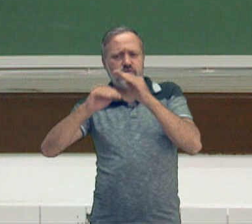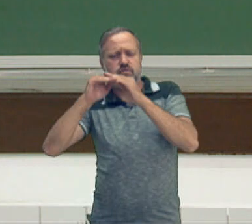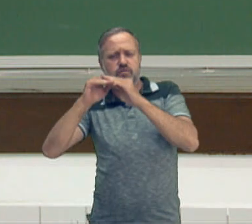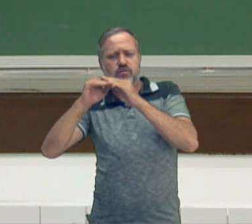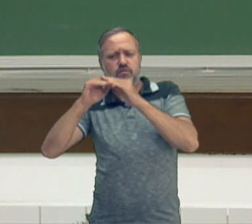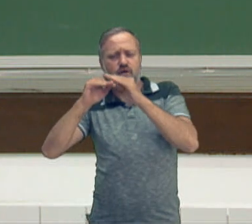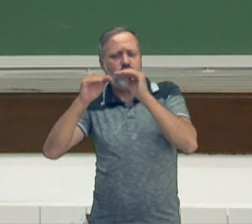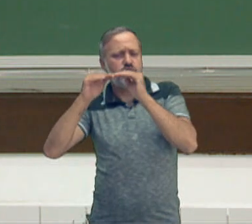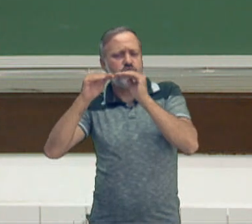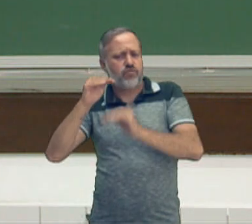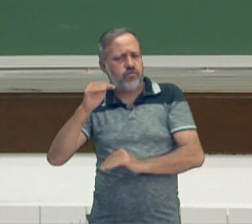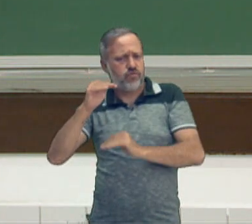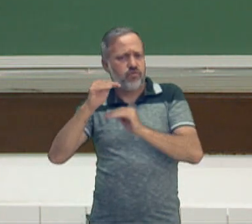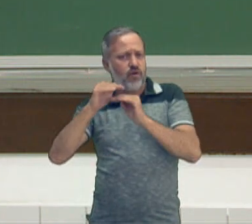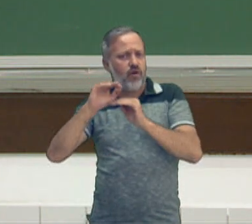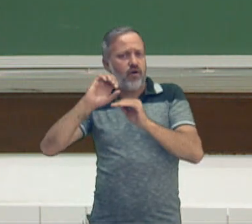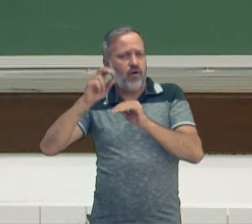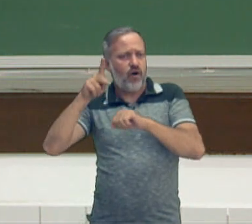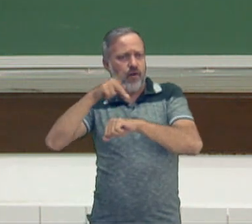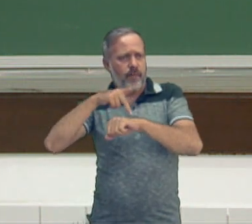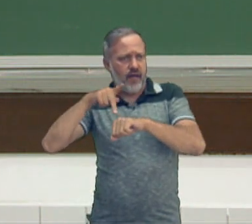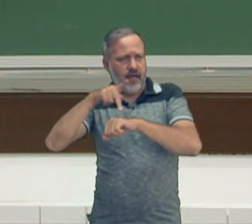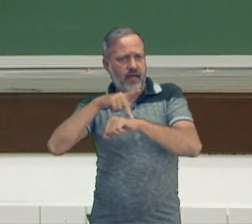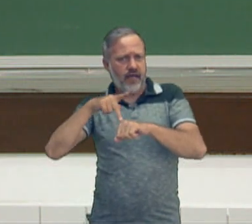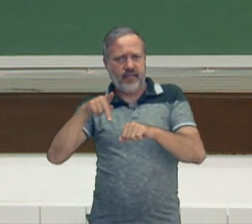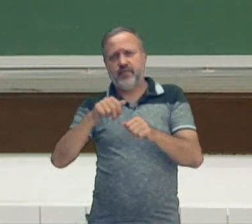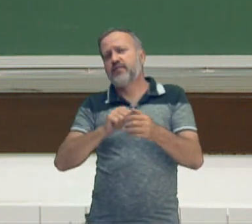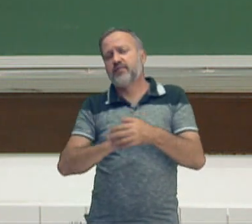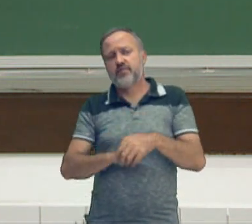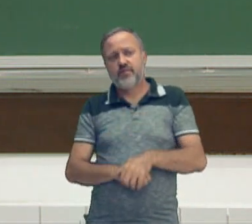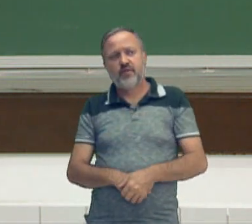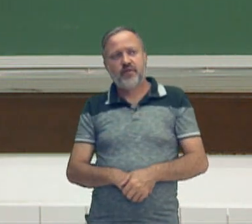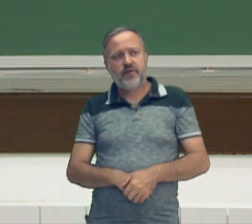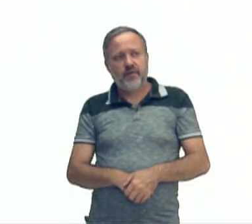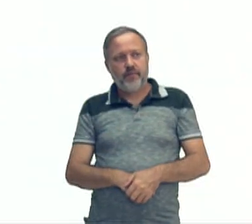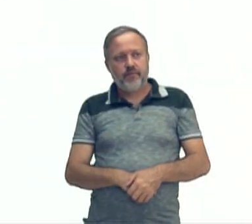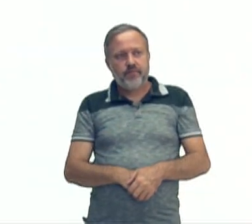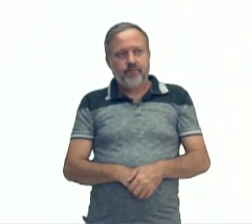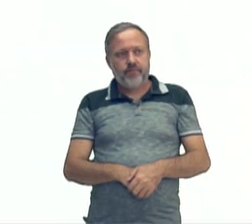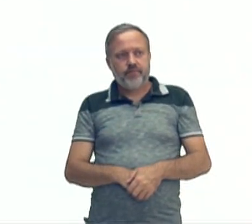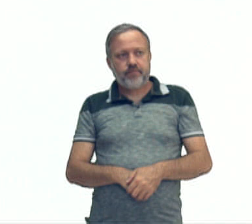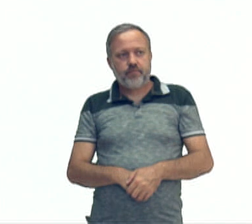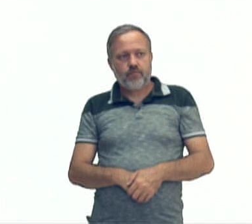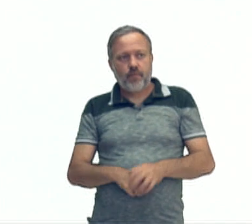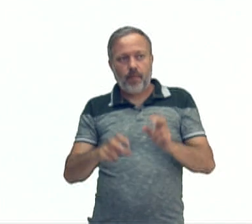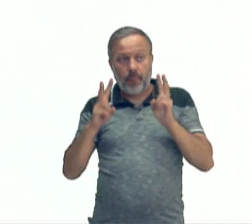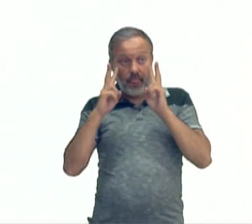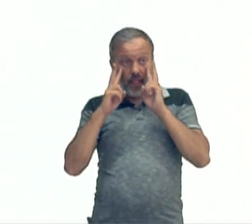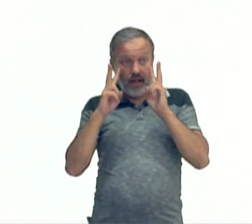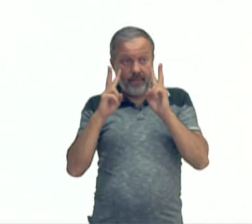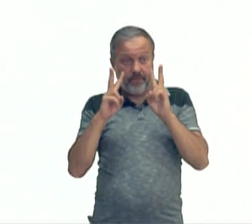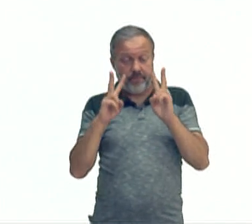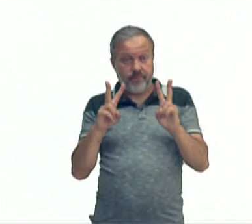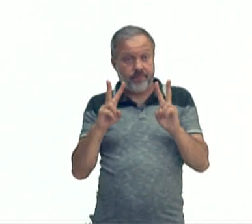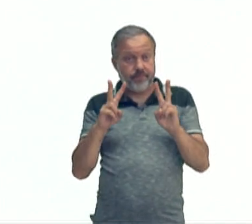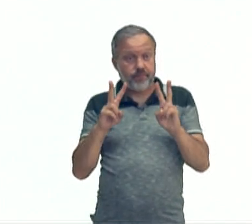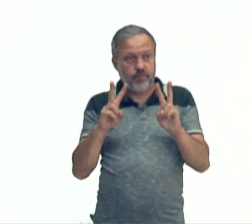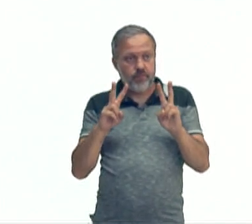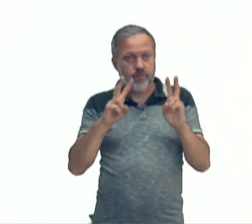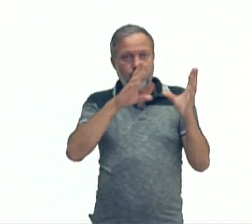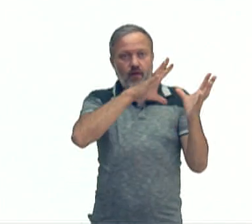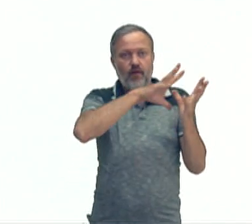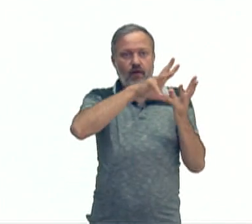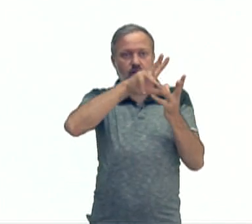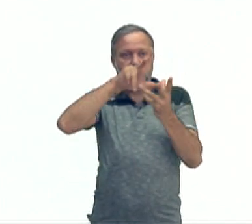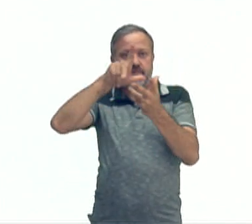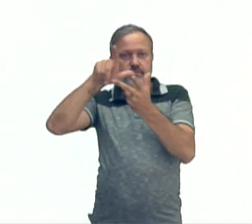base desses critérios, a gente vai começar a analisar alguns mapinhas aqui, como esse aqui, ó, os aspectos físicos. Este mapa eu